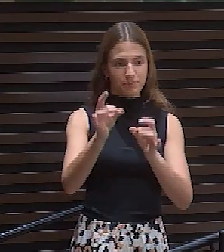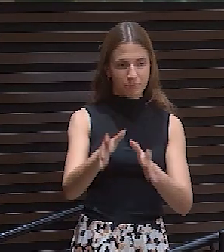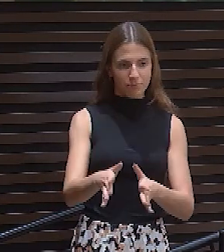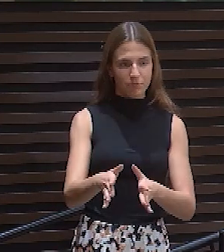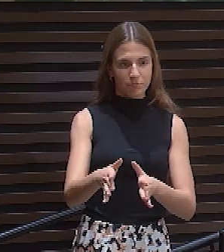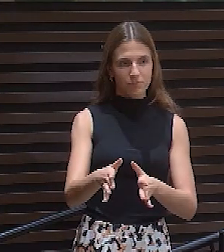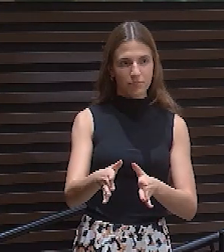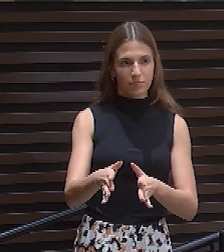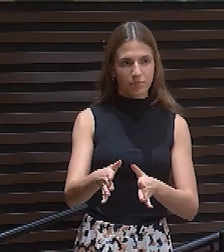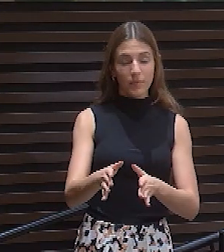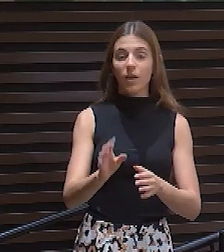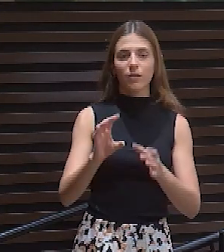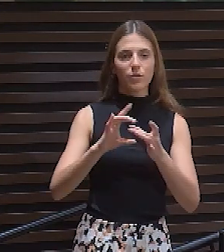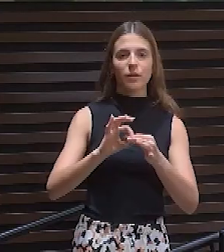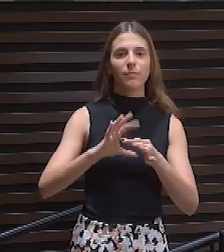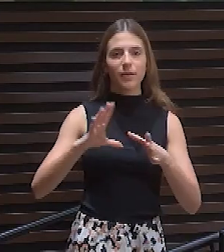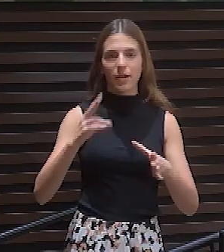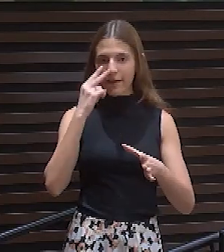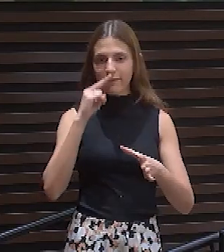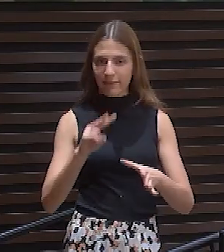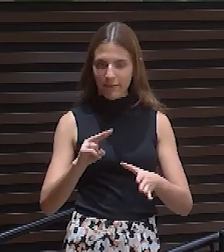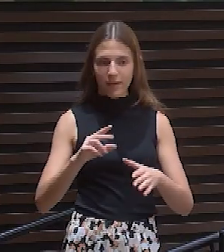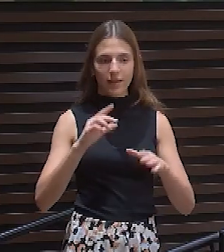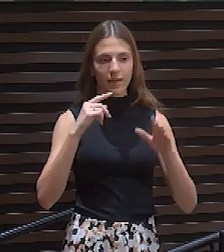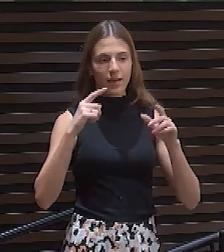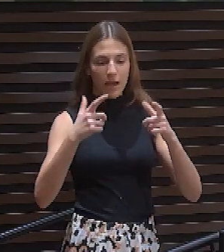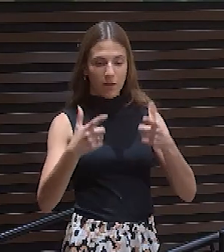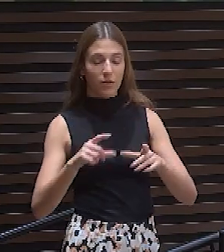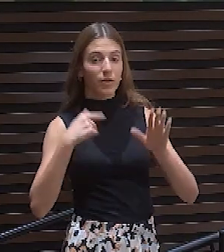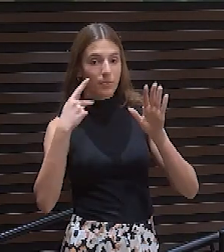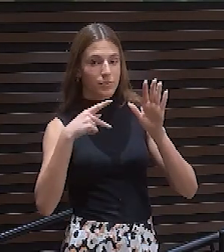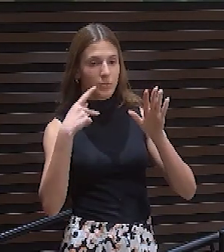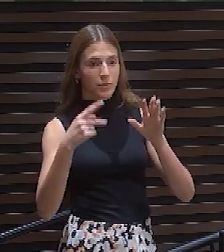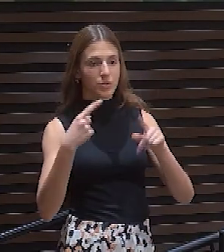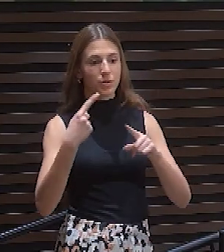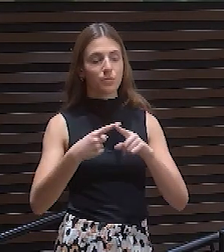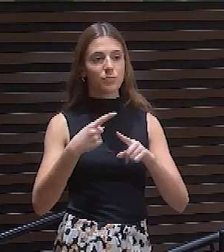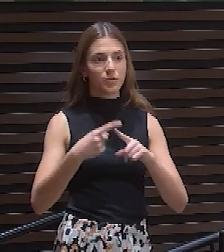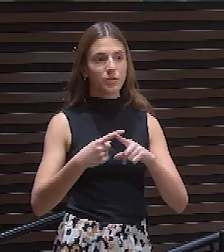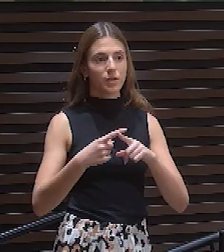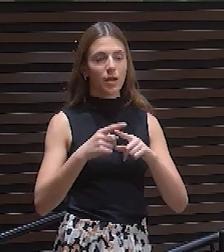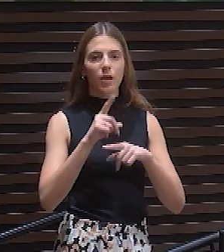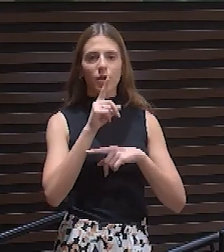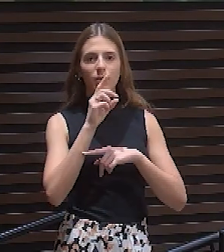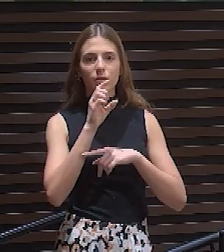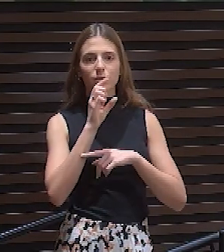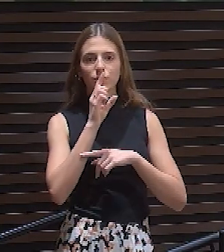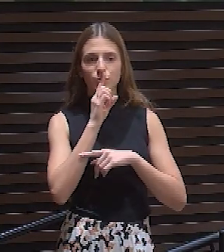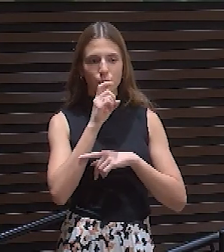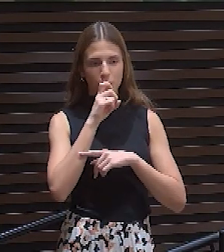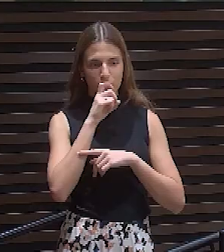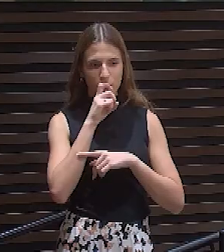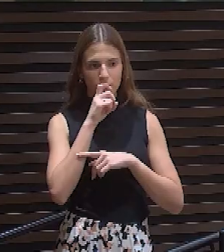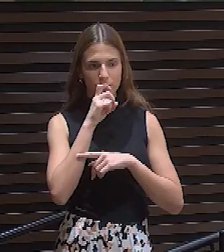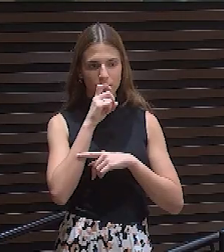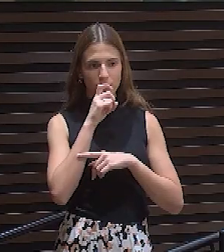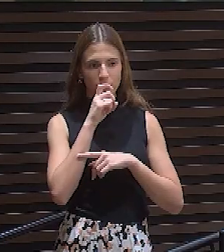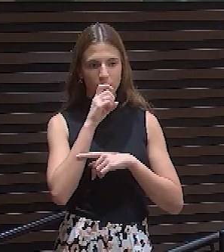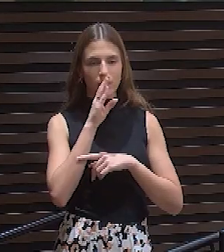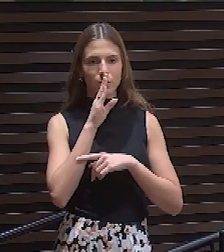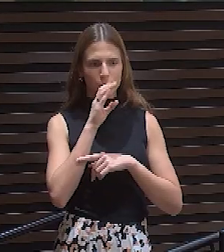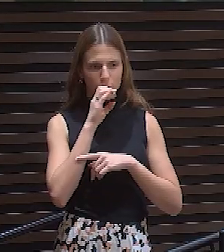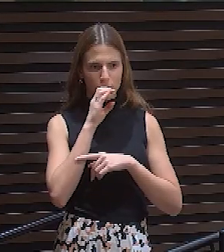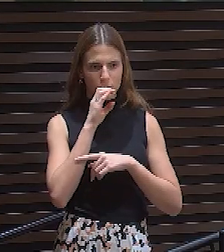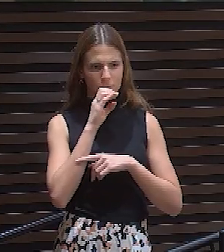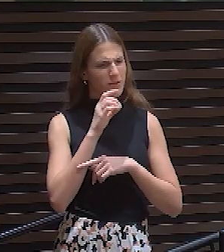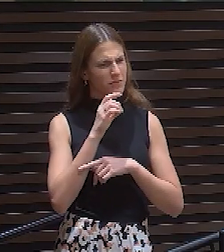ver a terra, porque o Senhor, sob juramento, prometeu dar a seus pais terra que emana leite e mel.